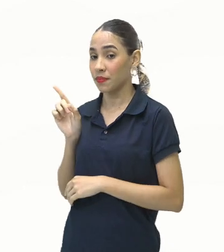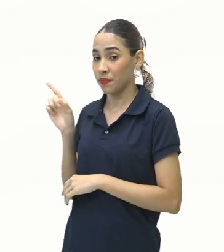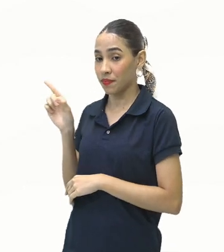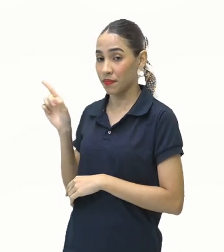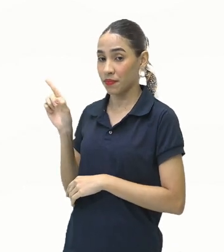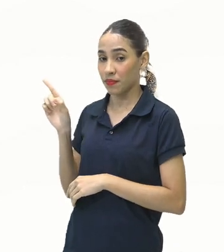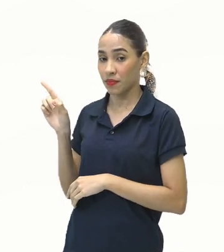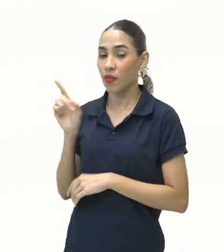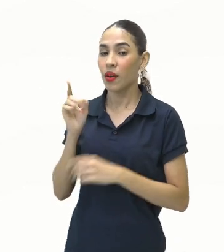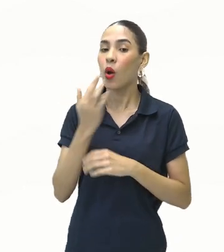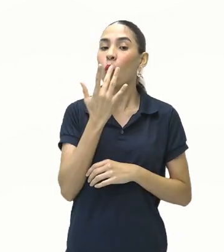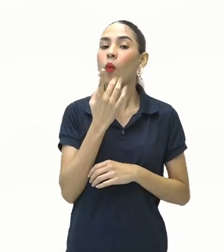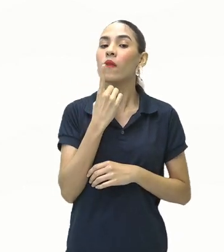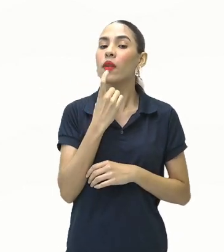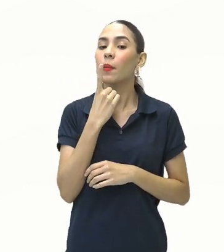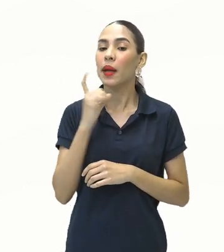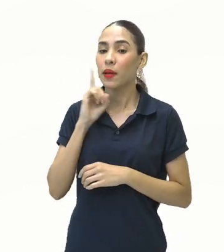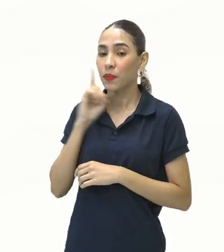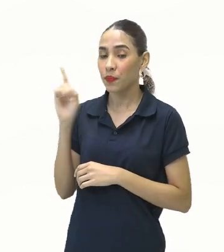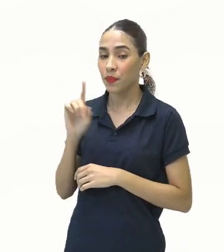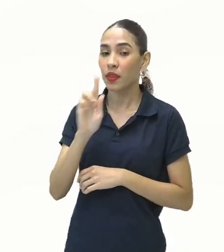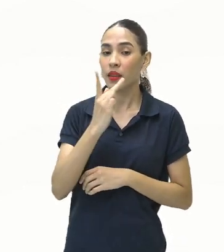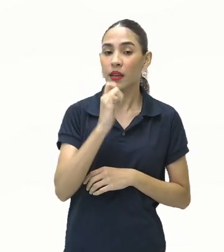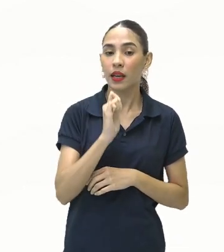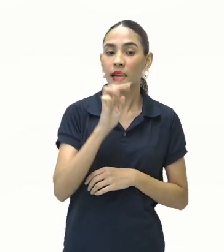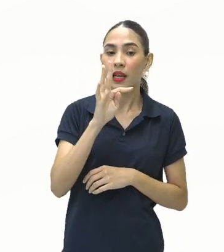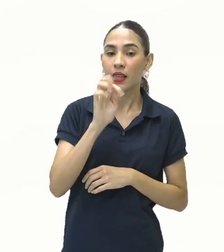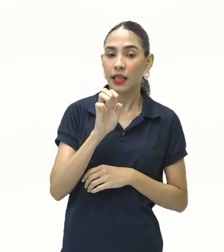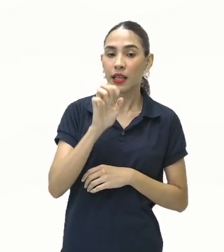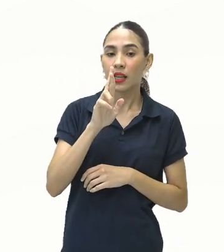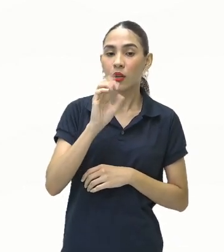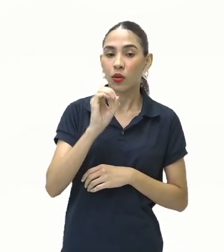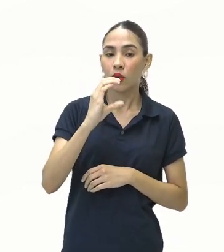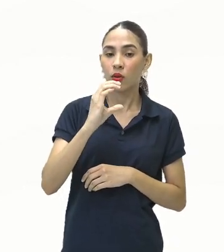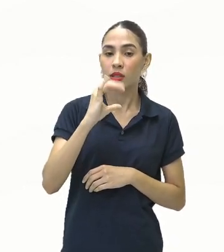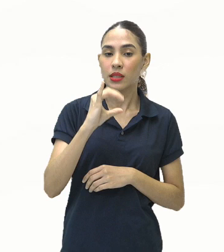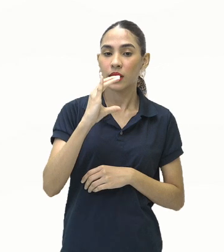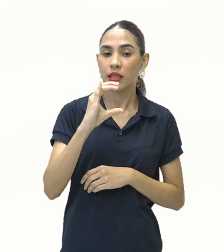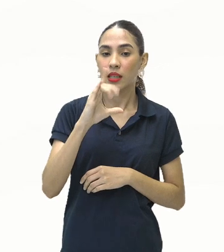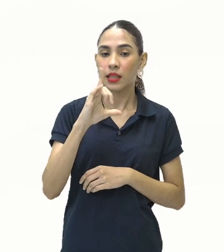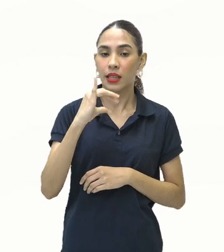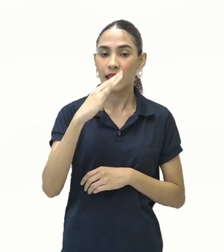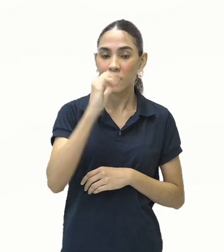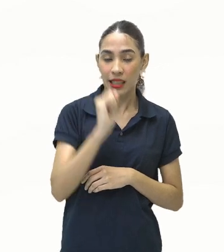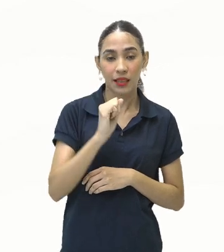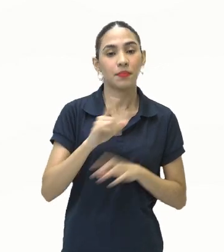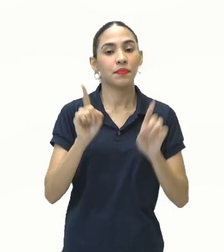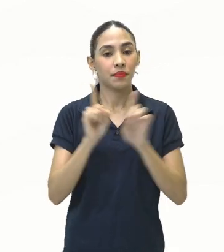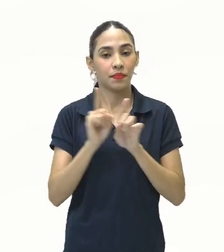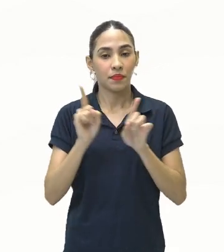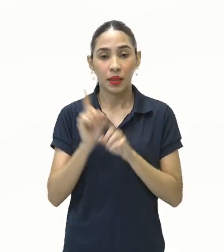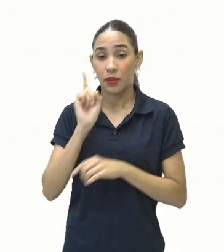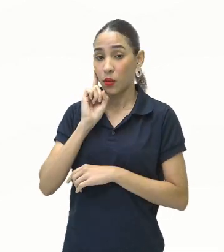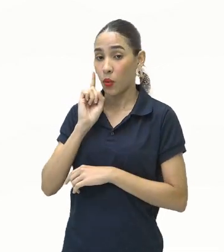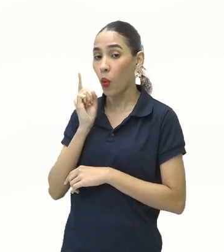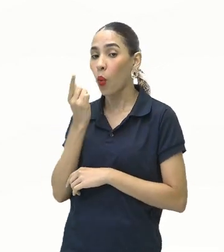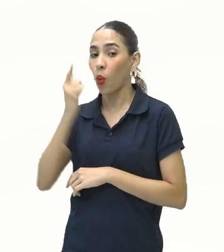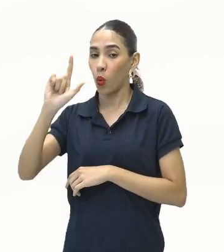Uma estrutura heterocíclica. Nós também temos uma outra heterocíclica bem aqui,